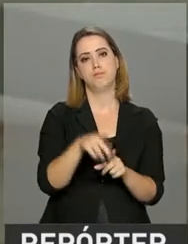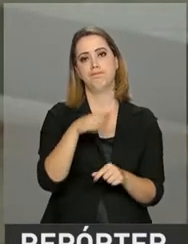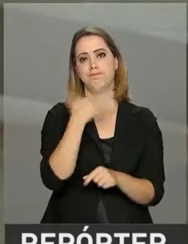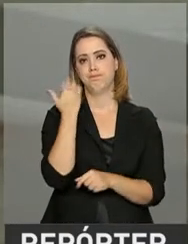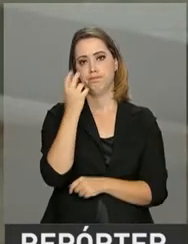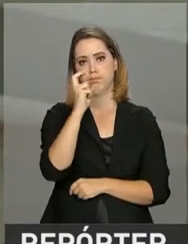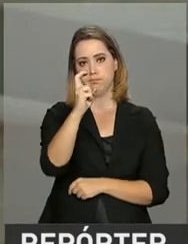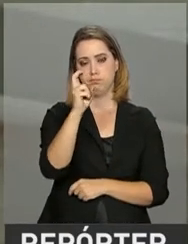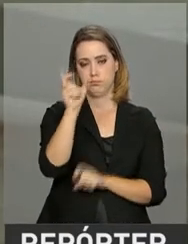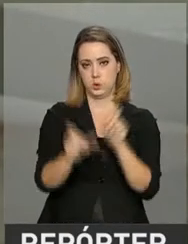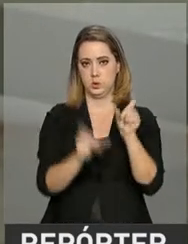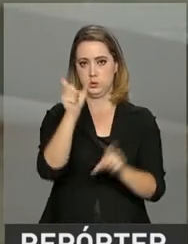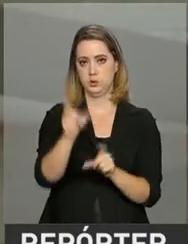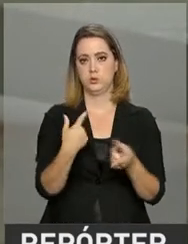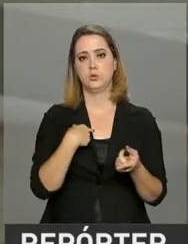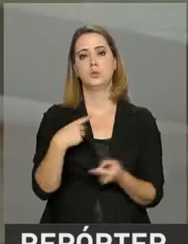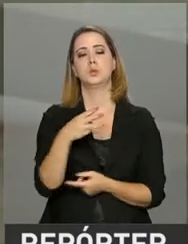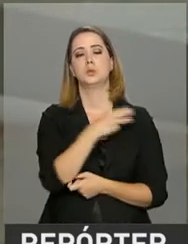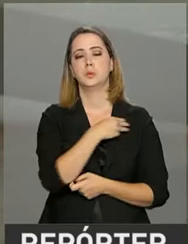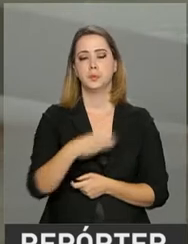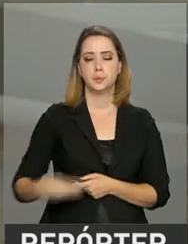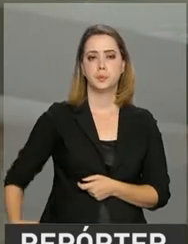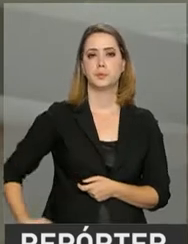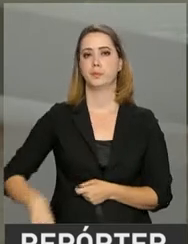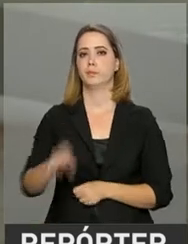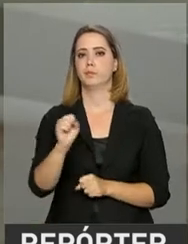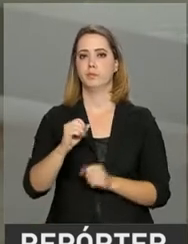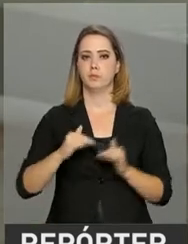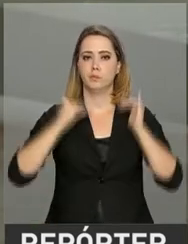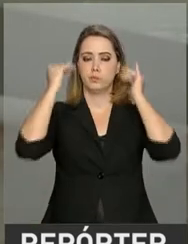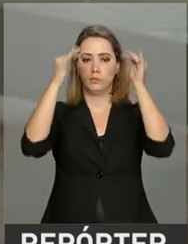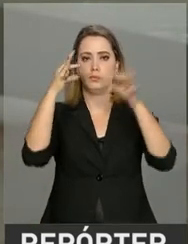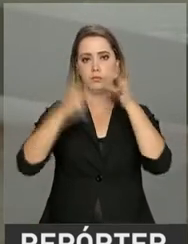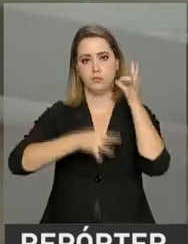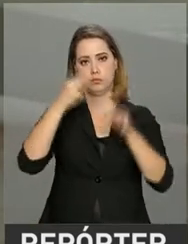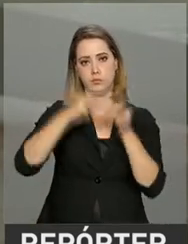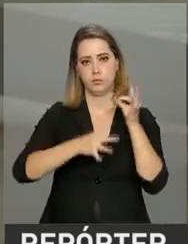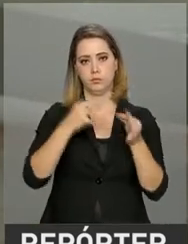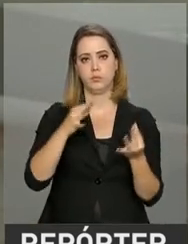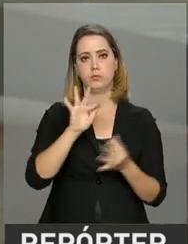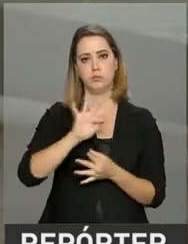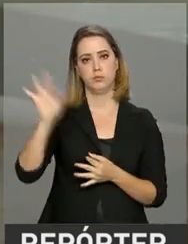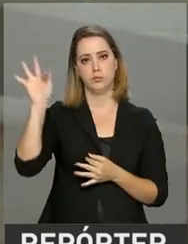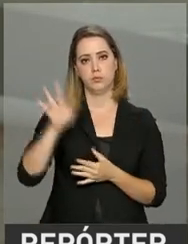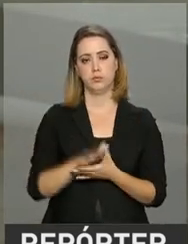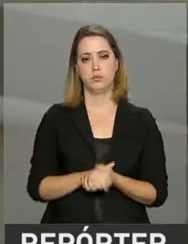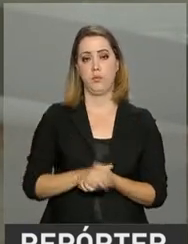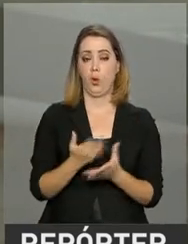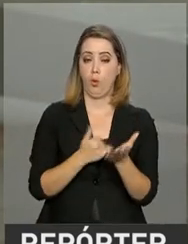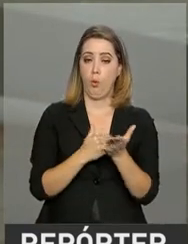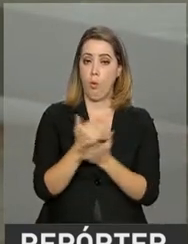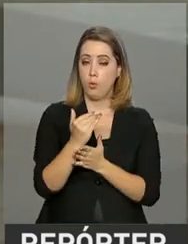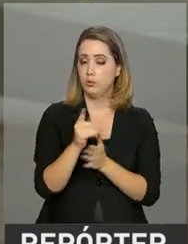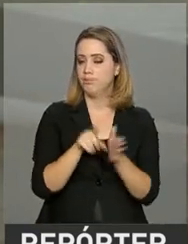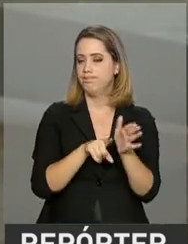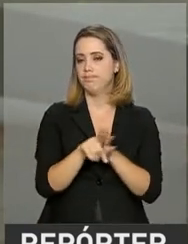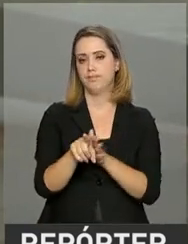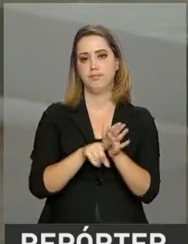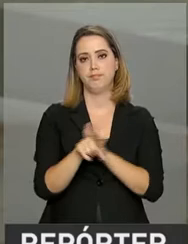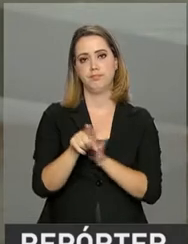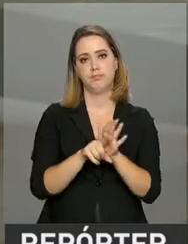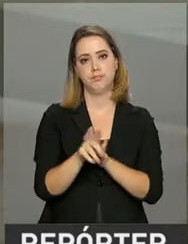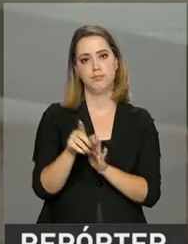passageiros entre eles o ministro do supremo tribunal federal teori zavascki esta é a fase inicial de investigação